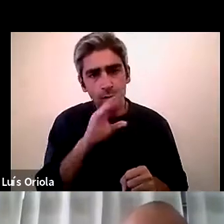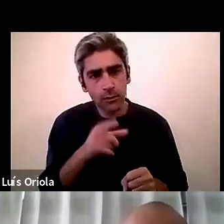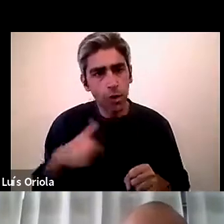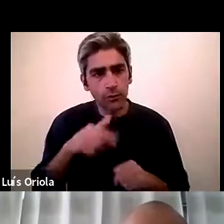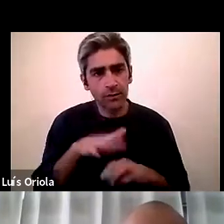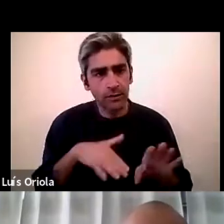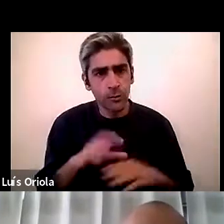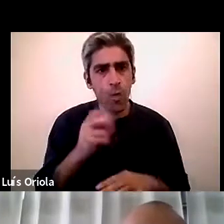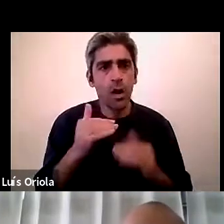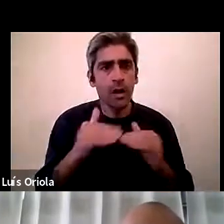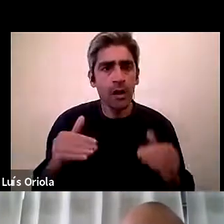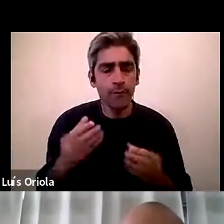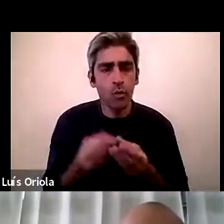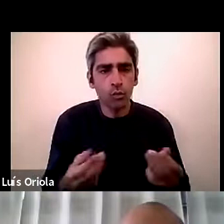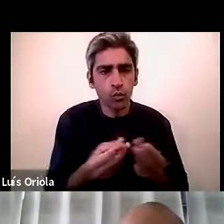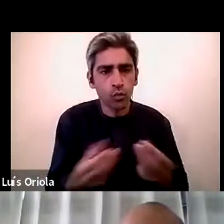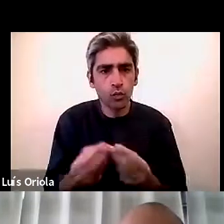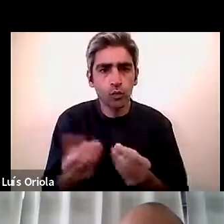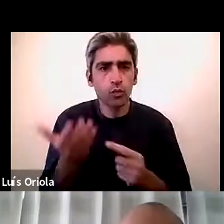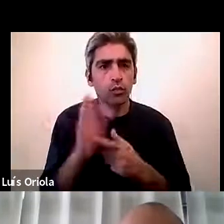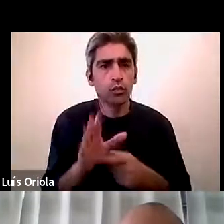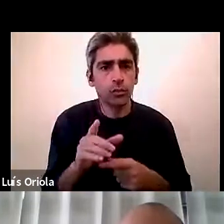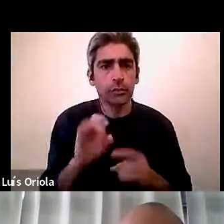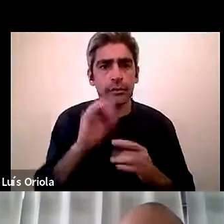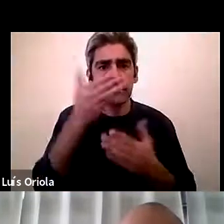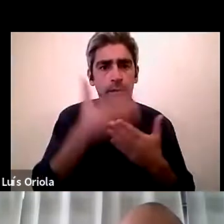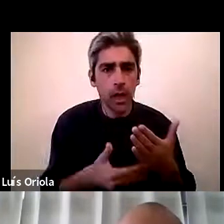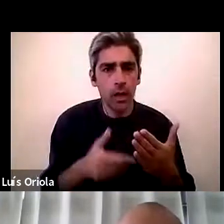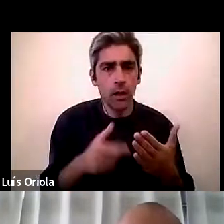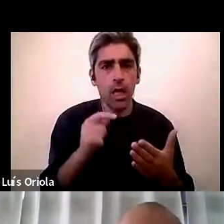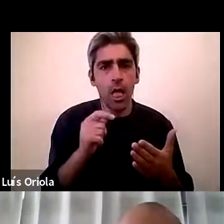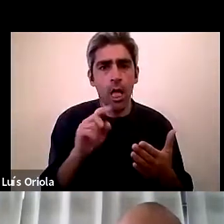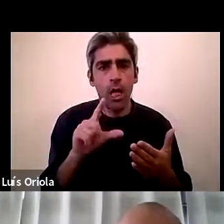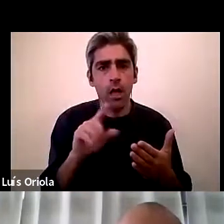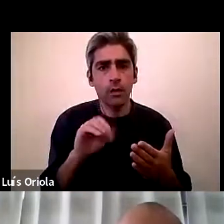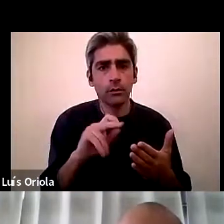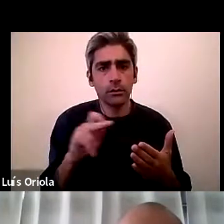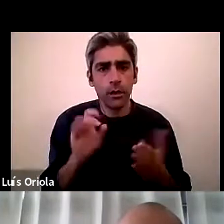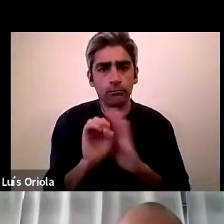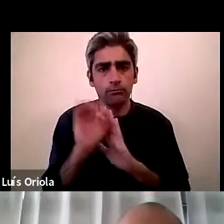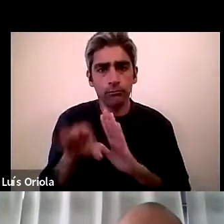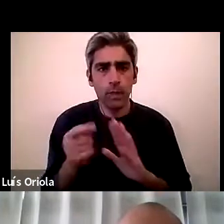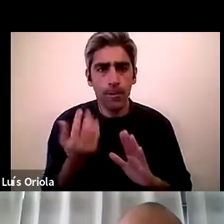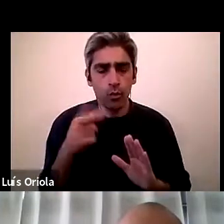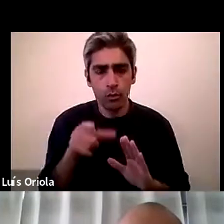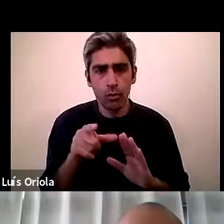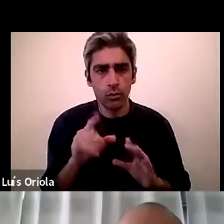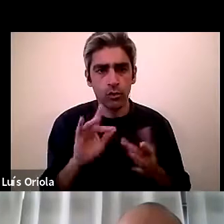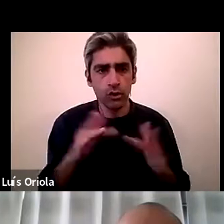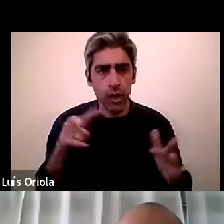fazemos, ou ao nível dos produtos. Por exemplo, o site que a Elsa colocou agora ou há pouco no